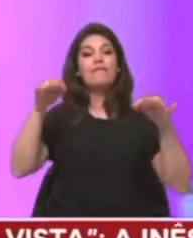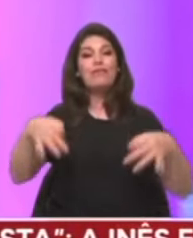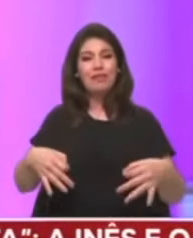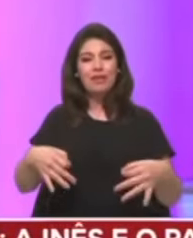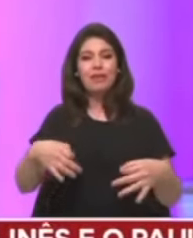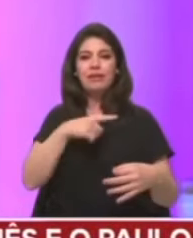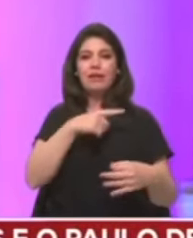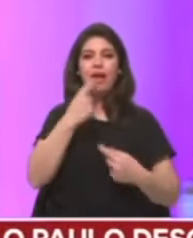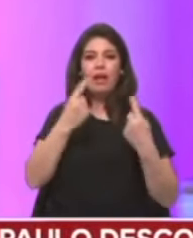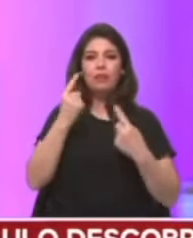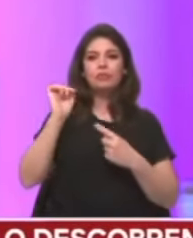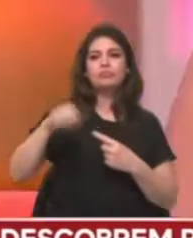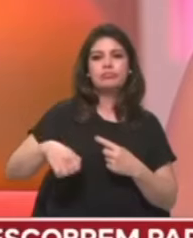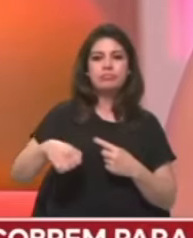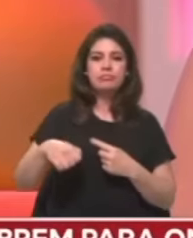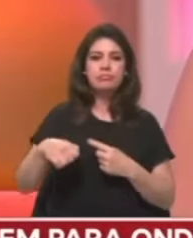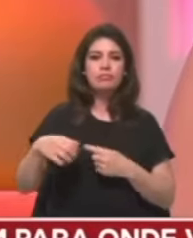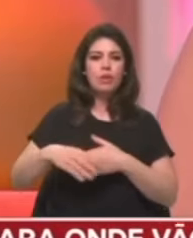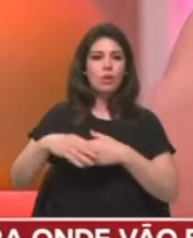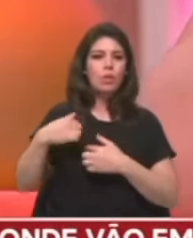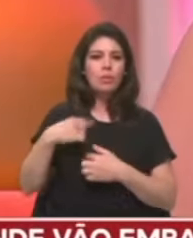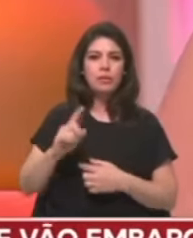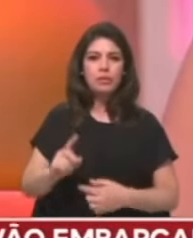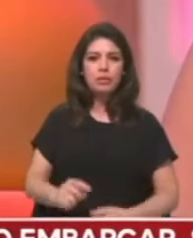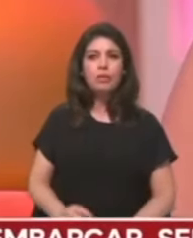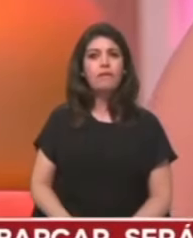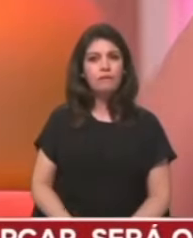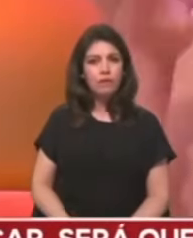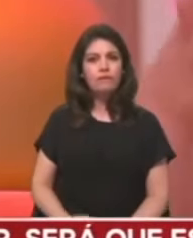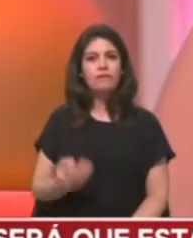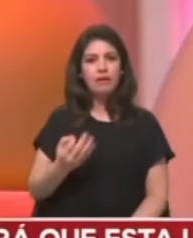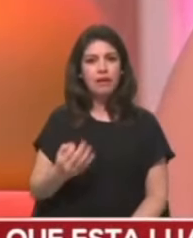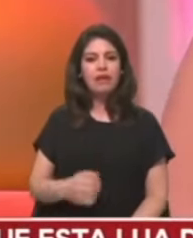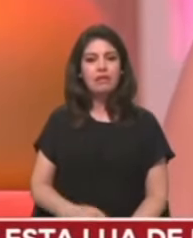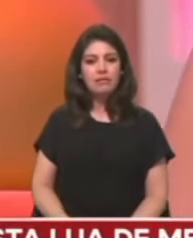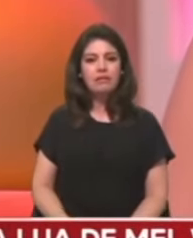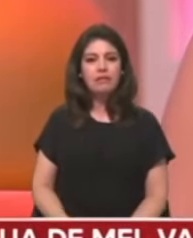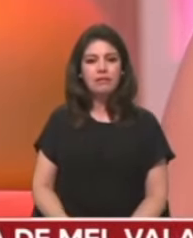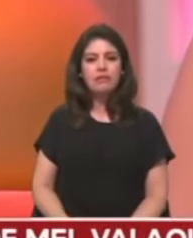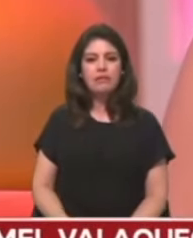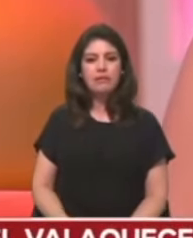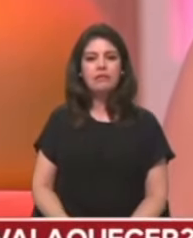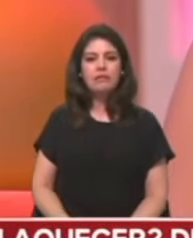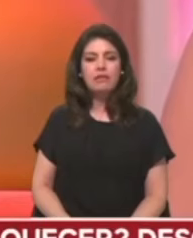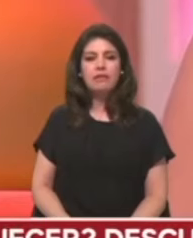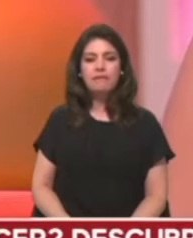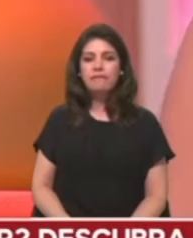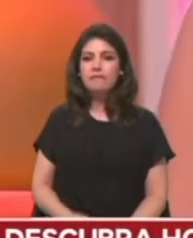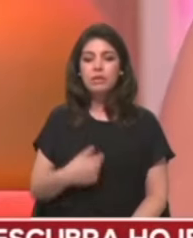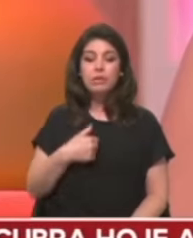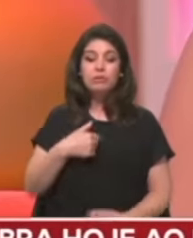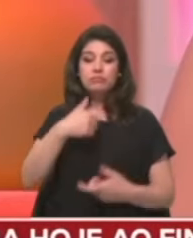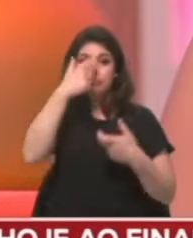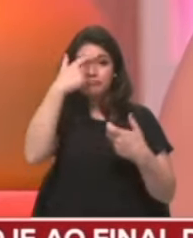espera, porque pensava que as pessoas iam distinguir a mais o que foi lá dentro e cá fora, ao menos que fossem mais cordiais comigo. Mas